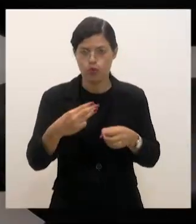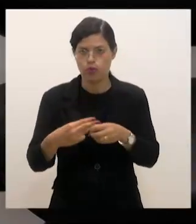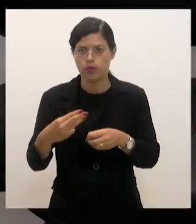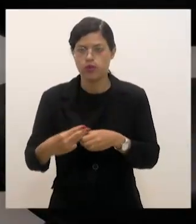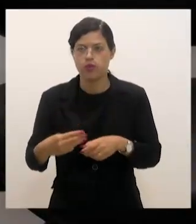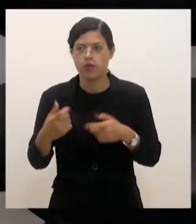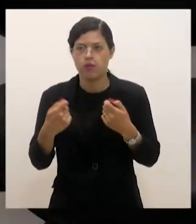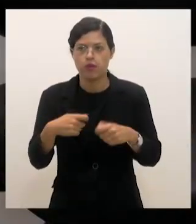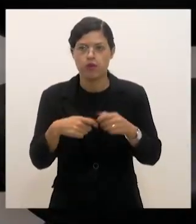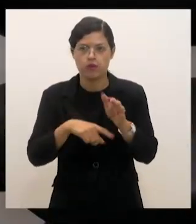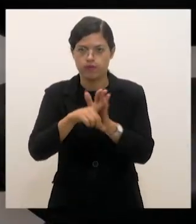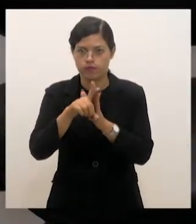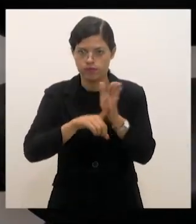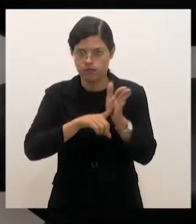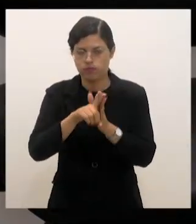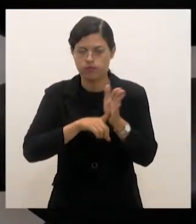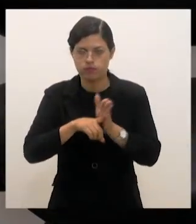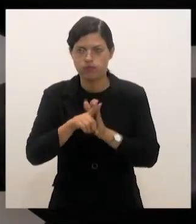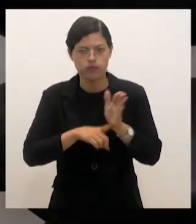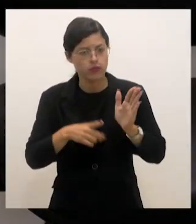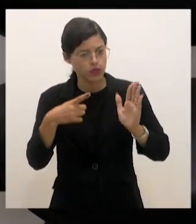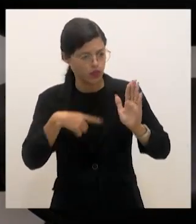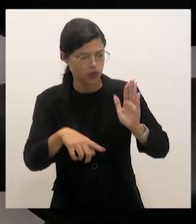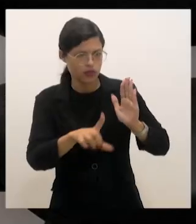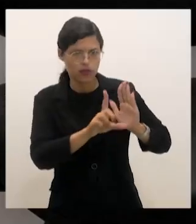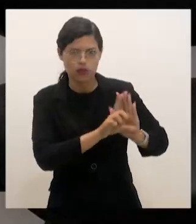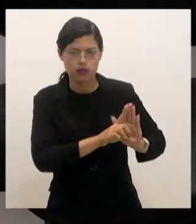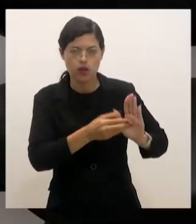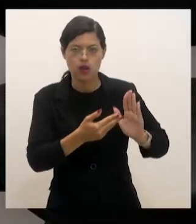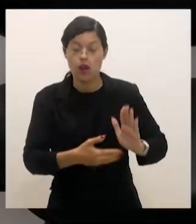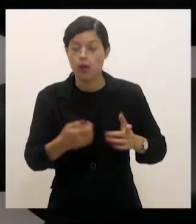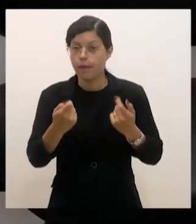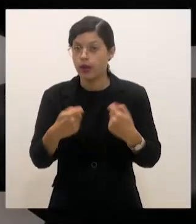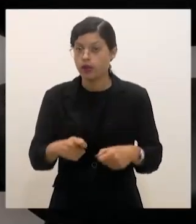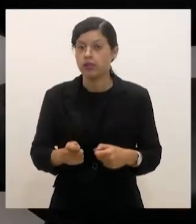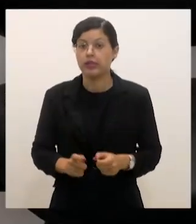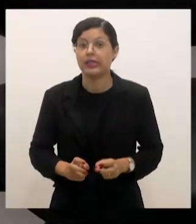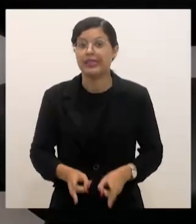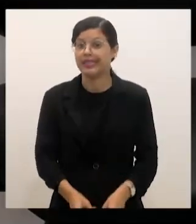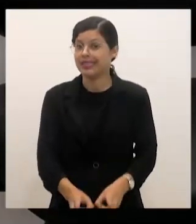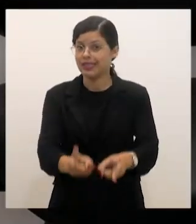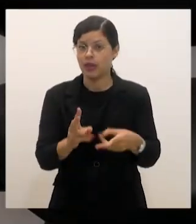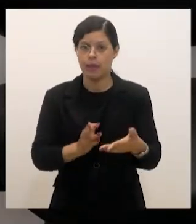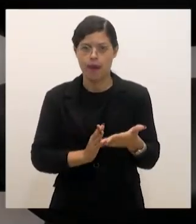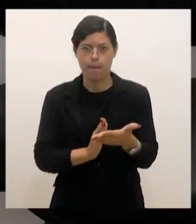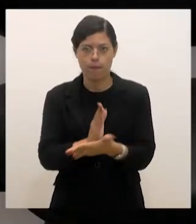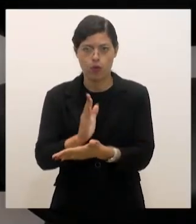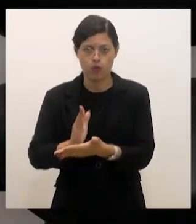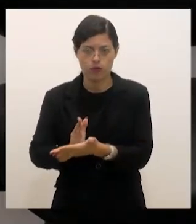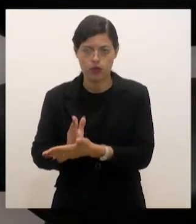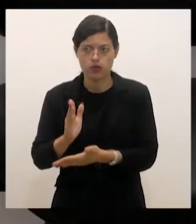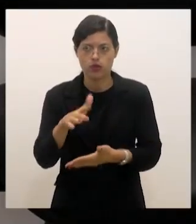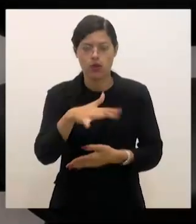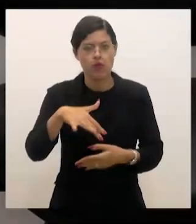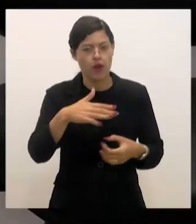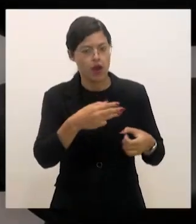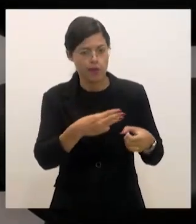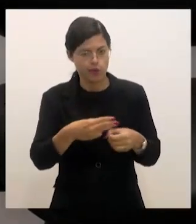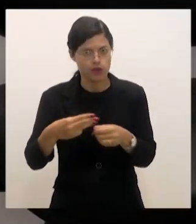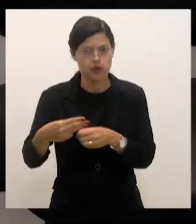consulta plebiscitária prevista nesta lei, dependerá sempre de aprovação das câmaras municipais